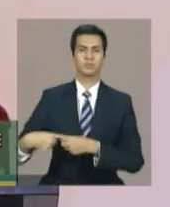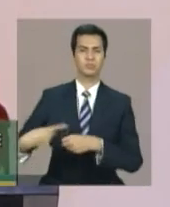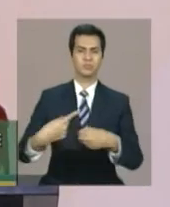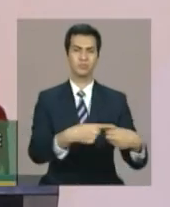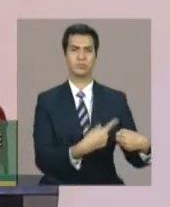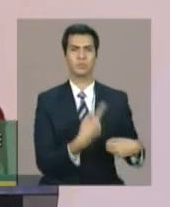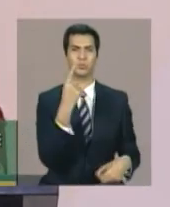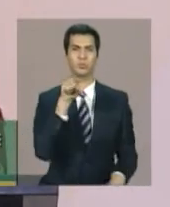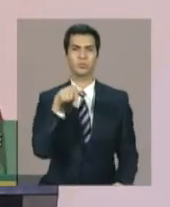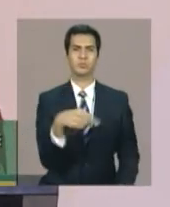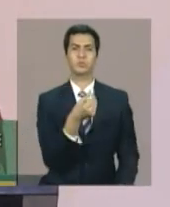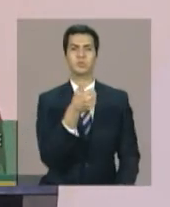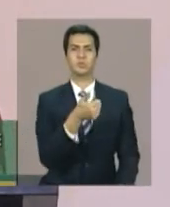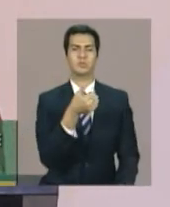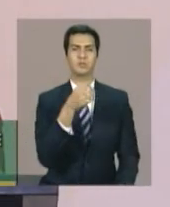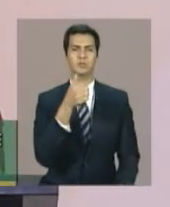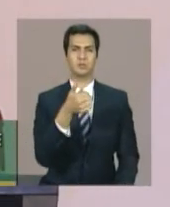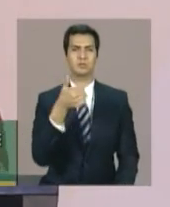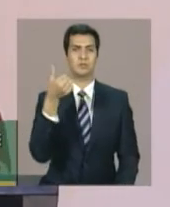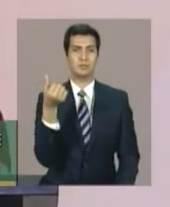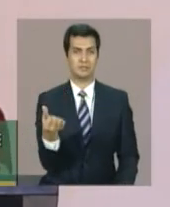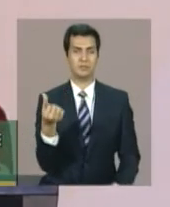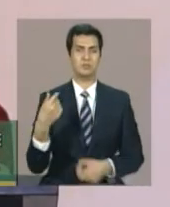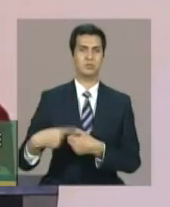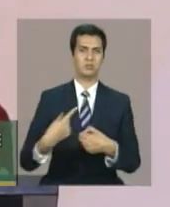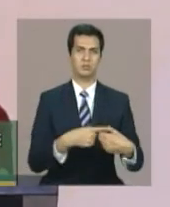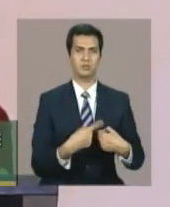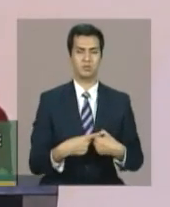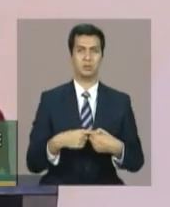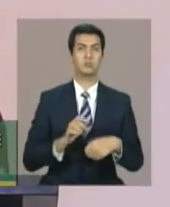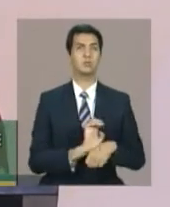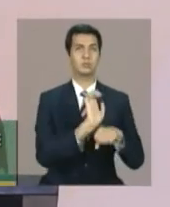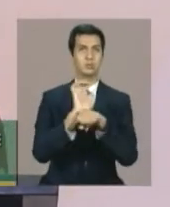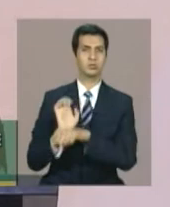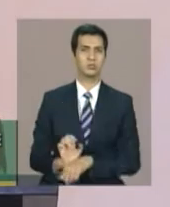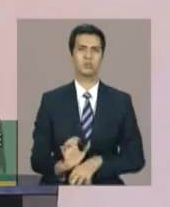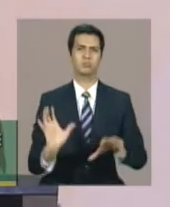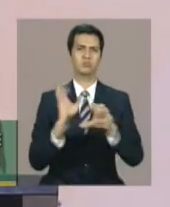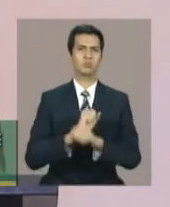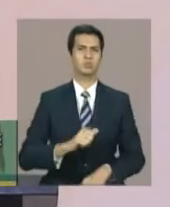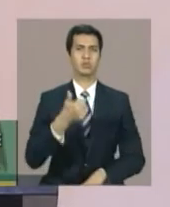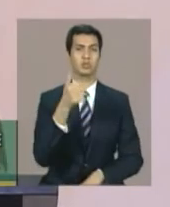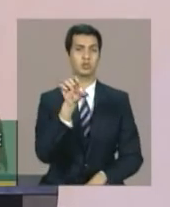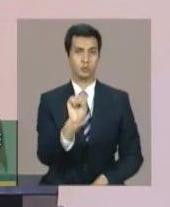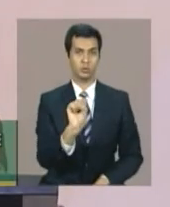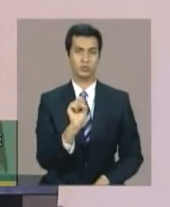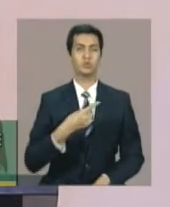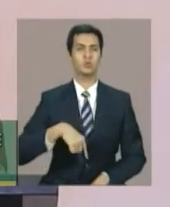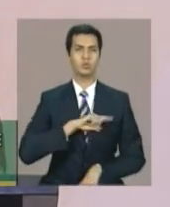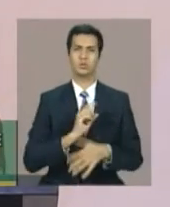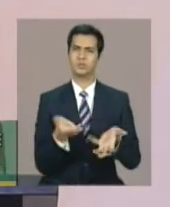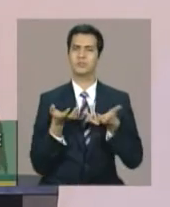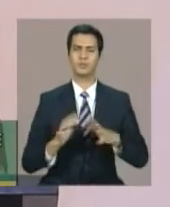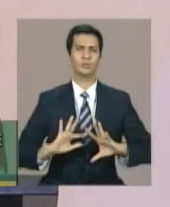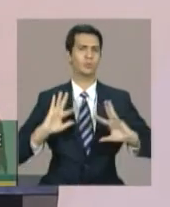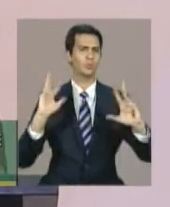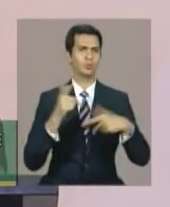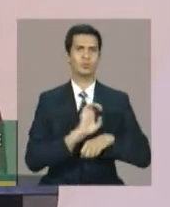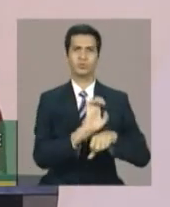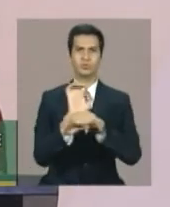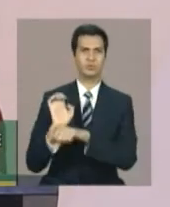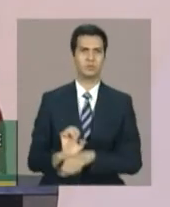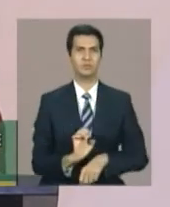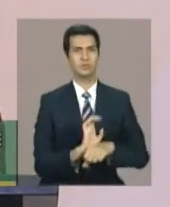municípios de 18 estados brasileiros. Nós queremos os 27 estados brasileiros